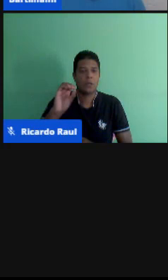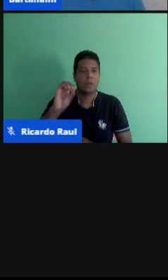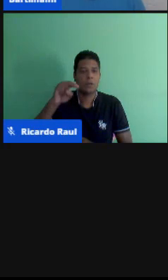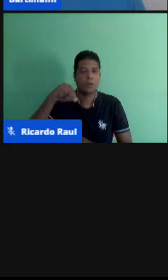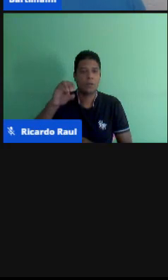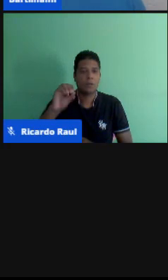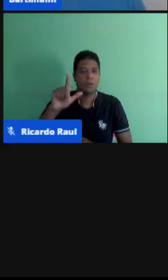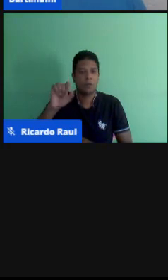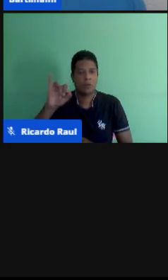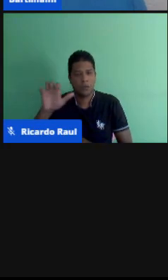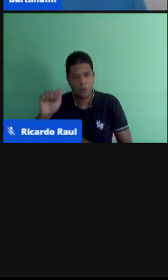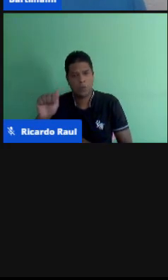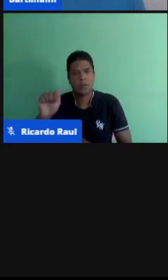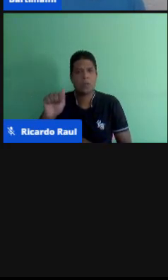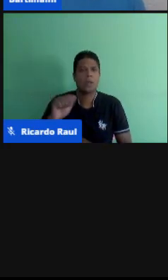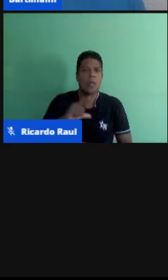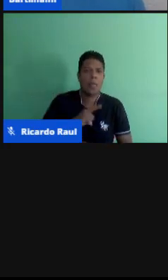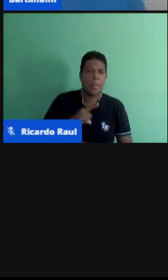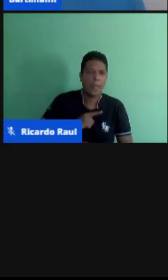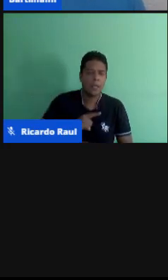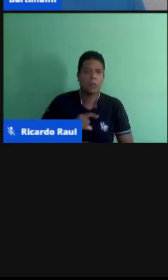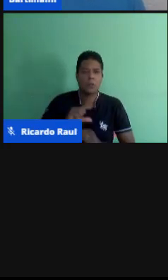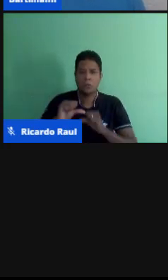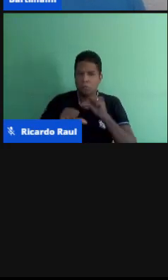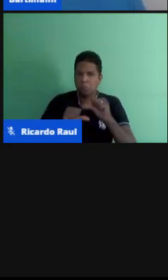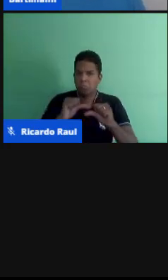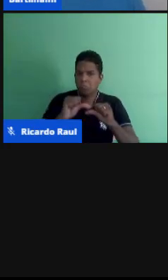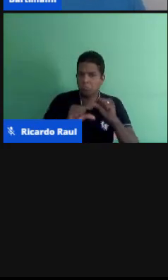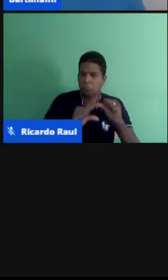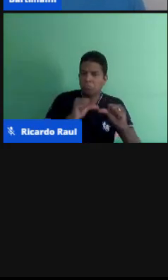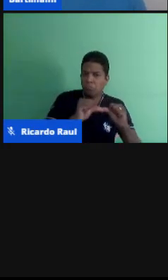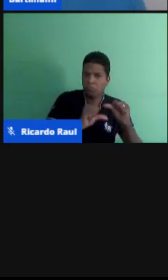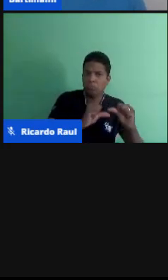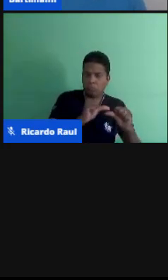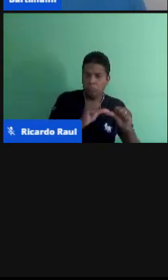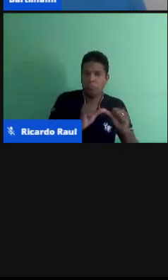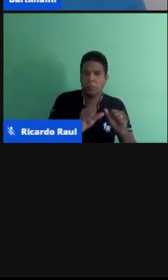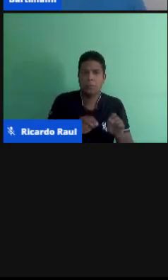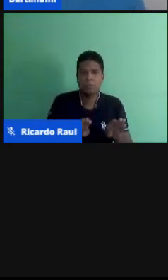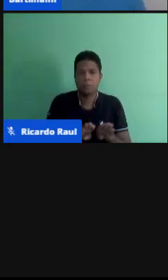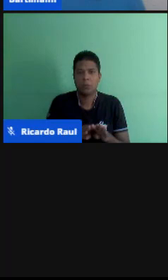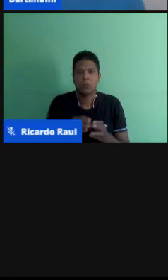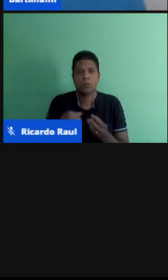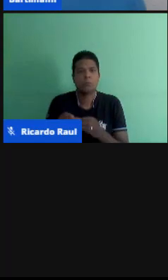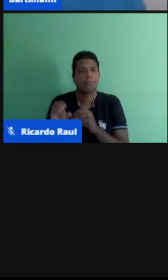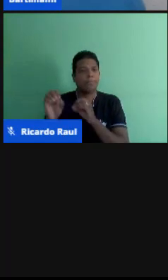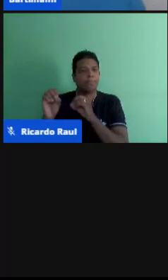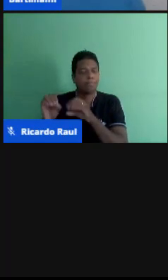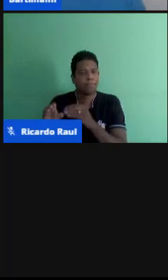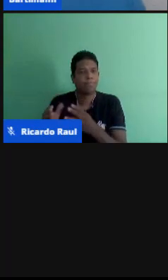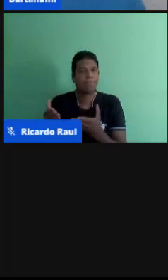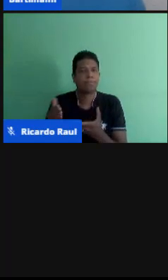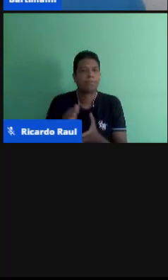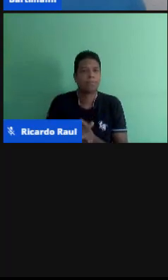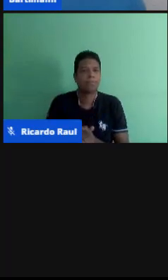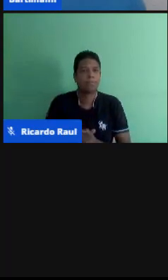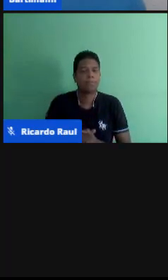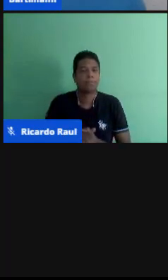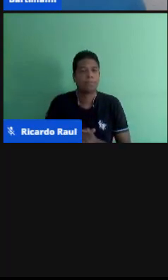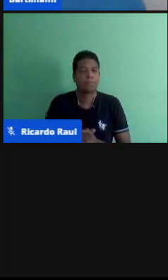é dinâmico, ele tem as suas alterações ao longo do tempo e tem as suas aplicabilidades em